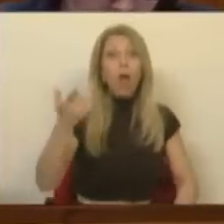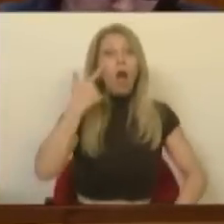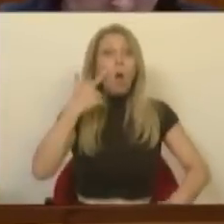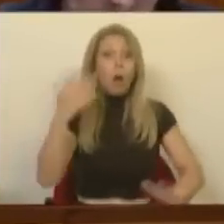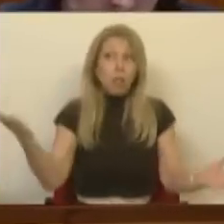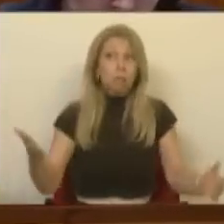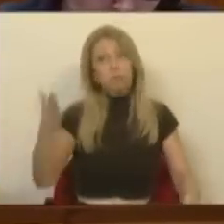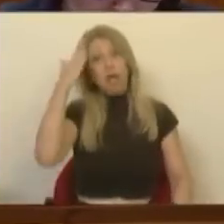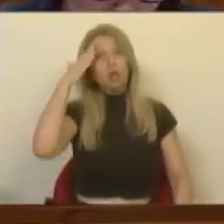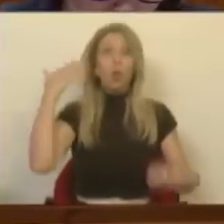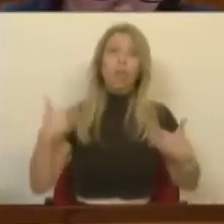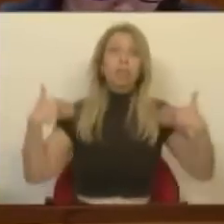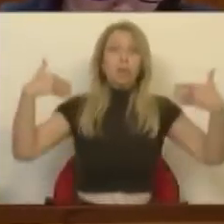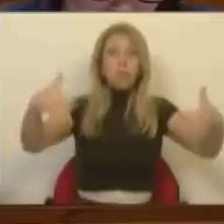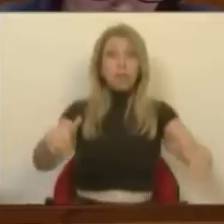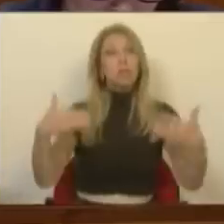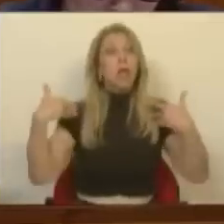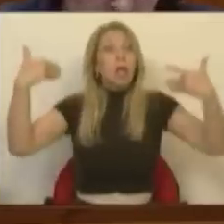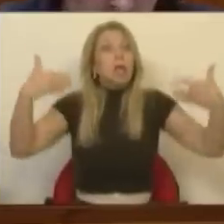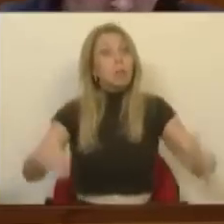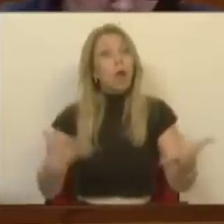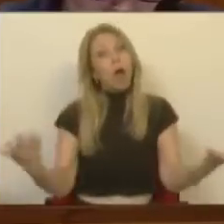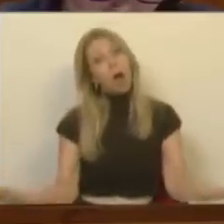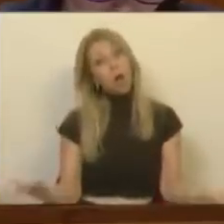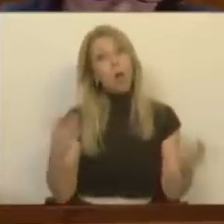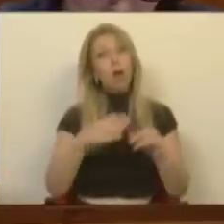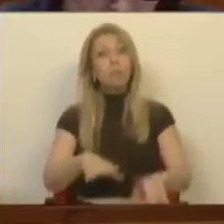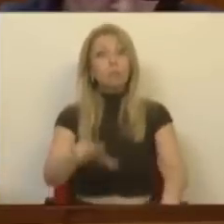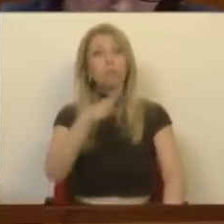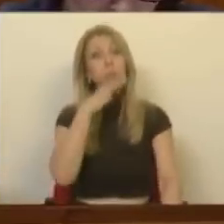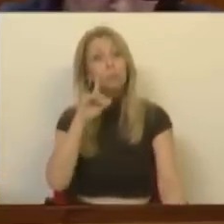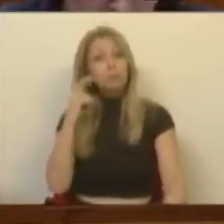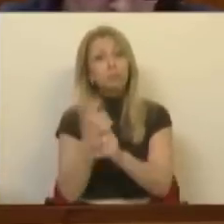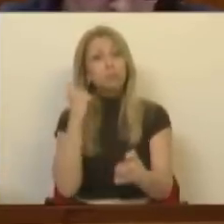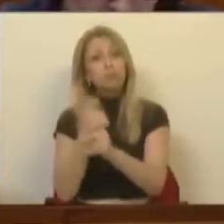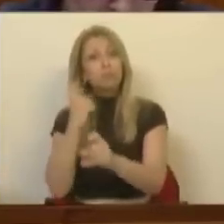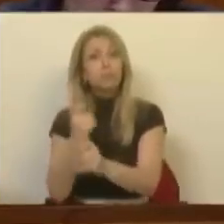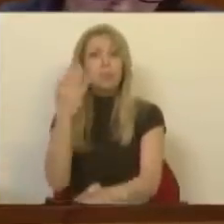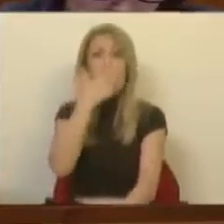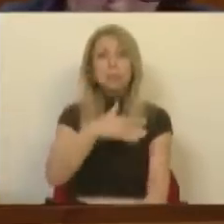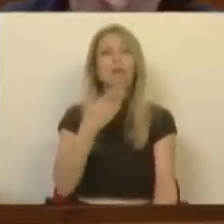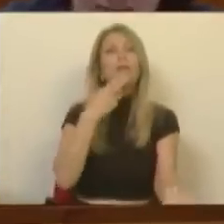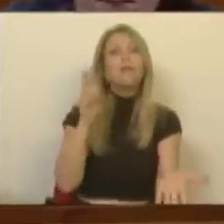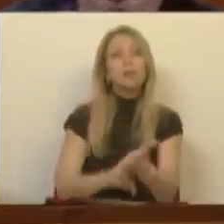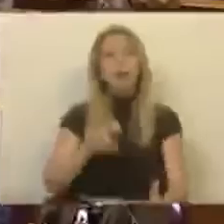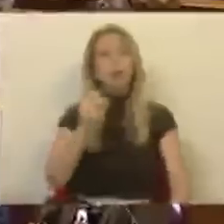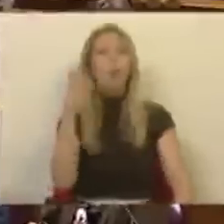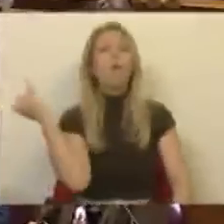admitir demitiu-se e as autoridades judiciárias verificarão se é verdade